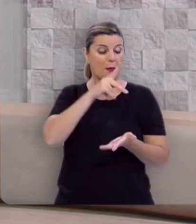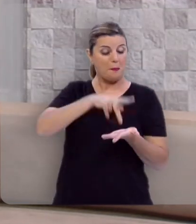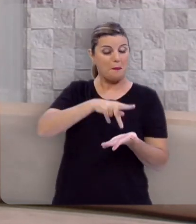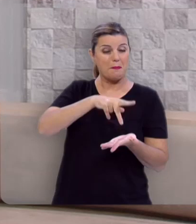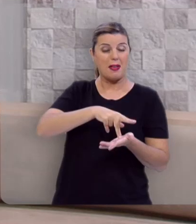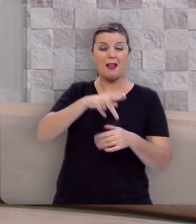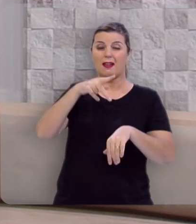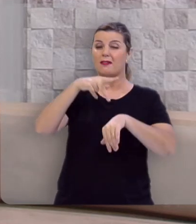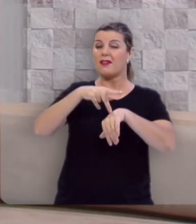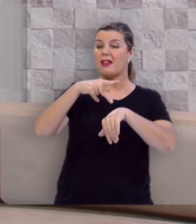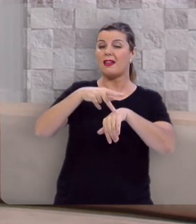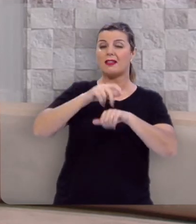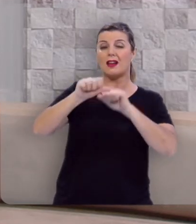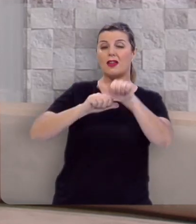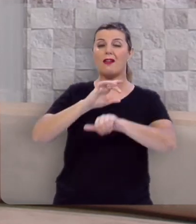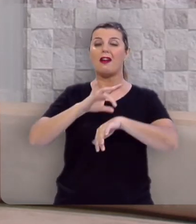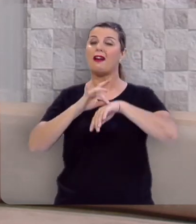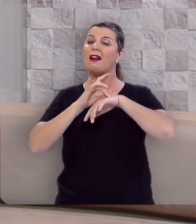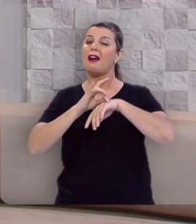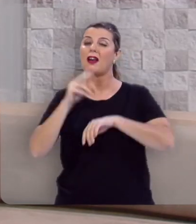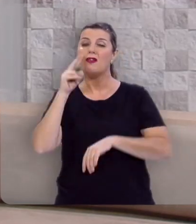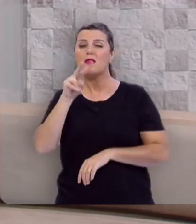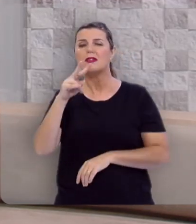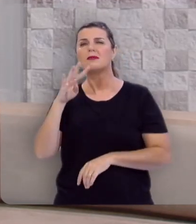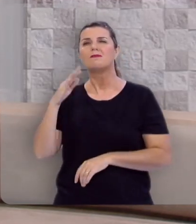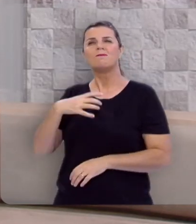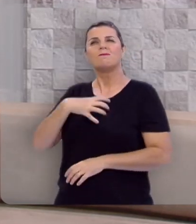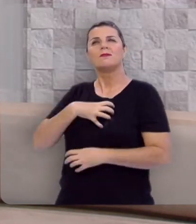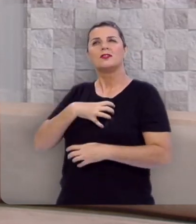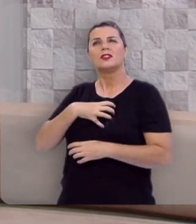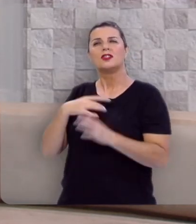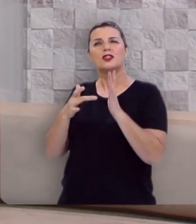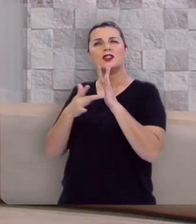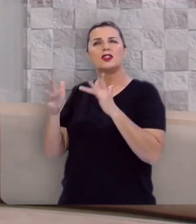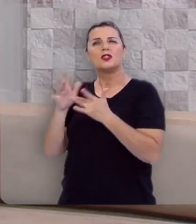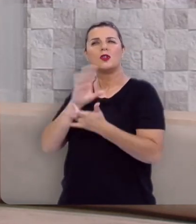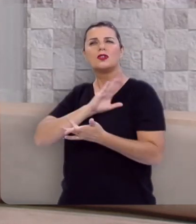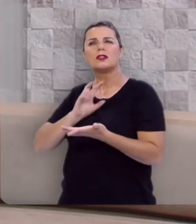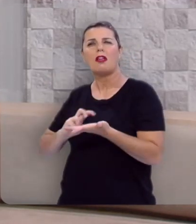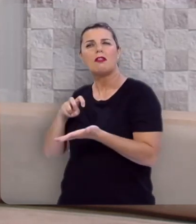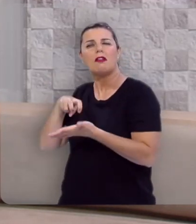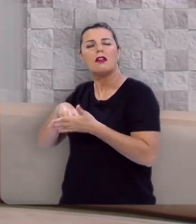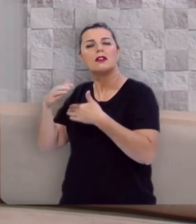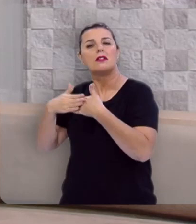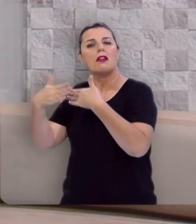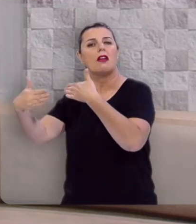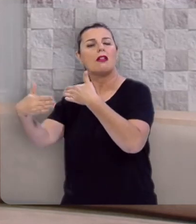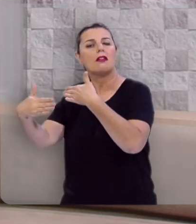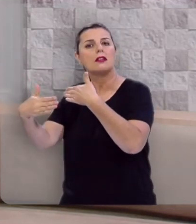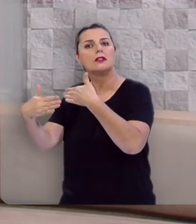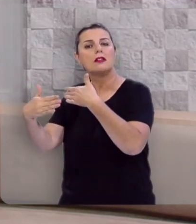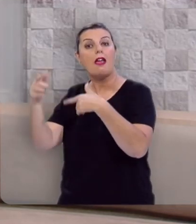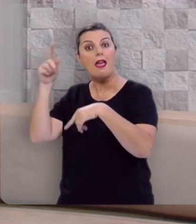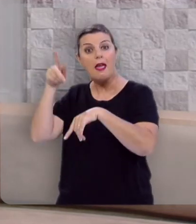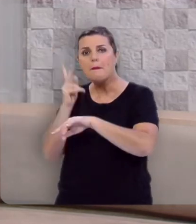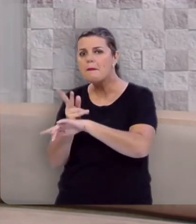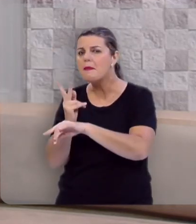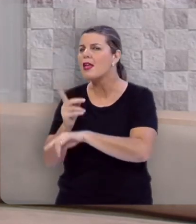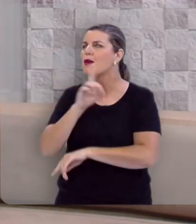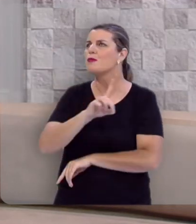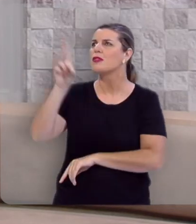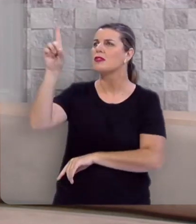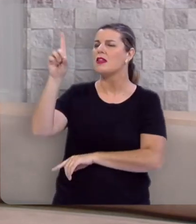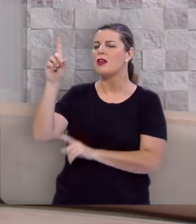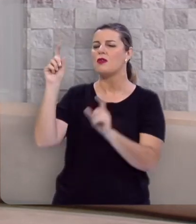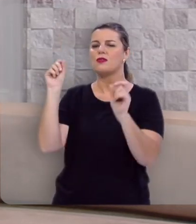pedra por um coração de carne, e você ouviu a voz do Evangelho e se rendeu aos pés do Salvador. Porque este mesmo Deus